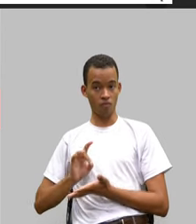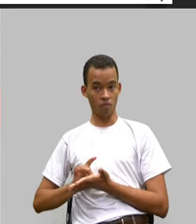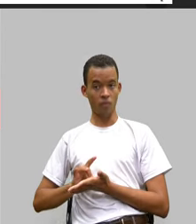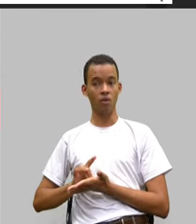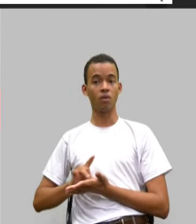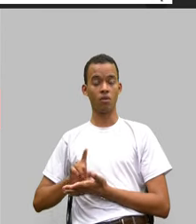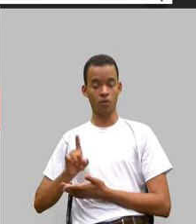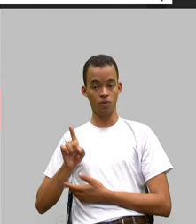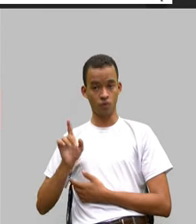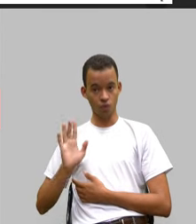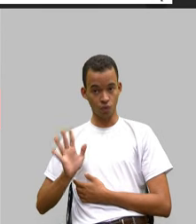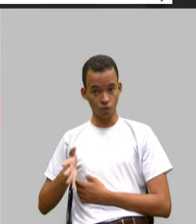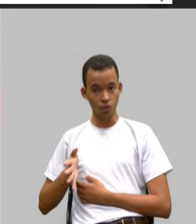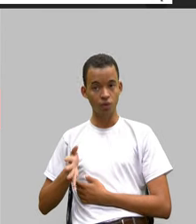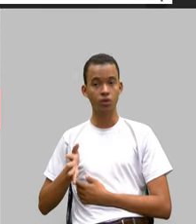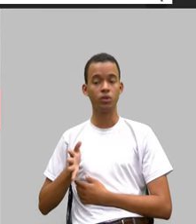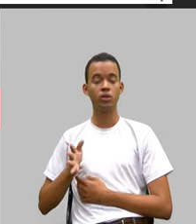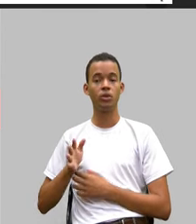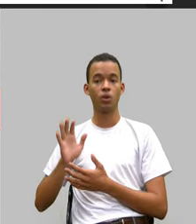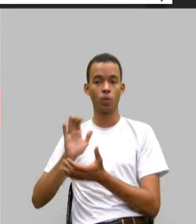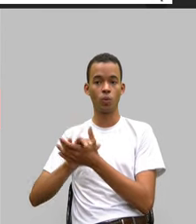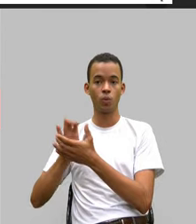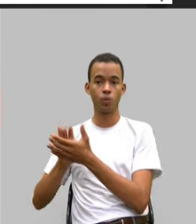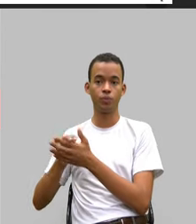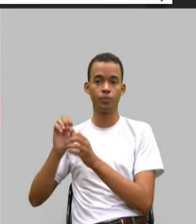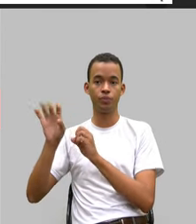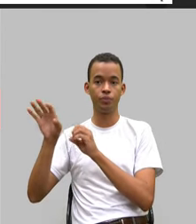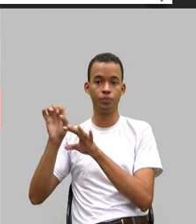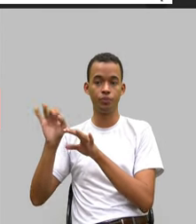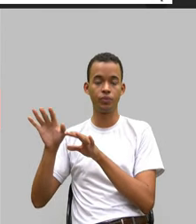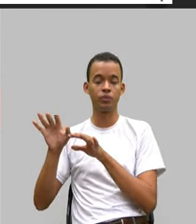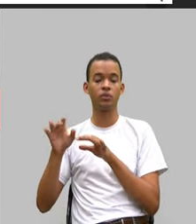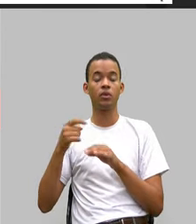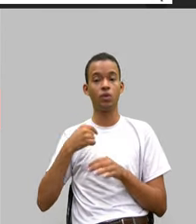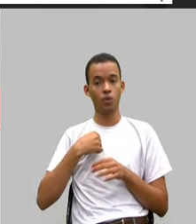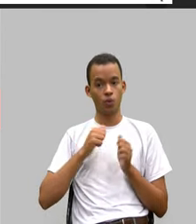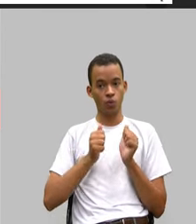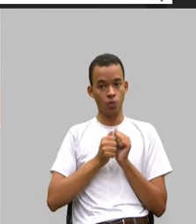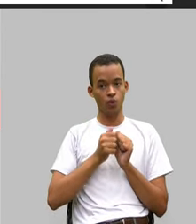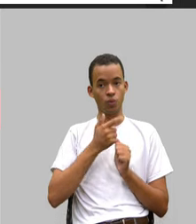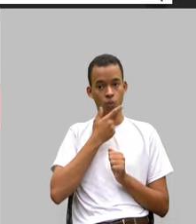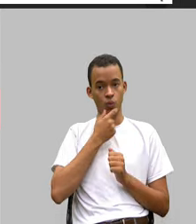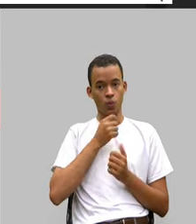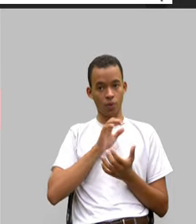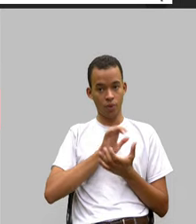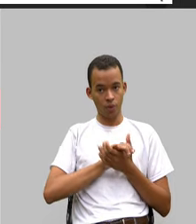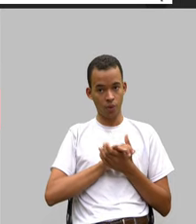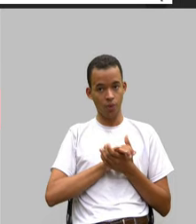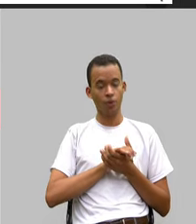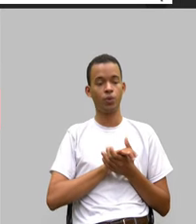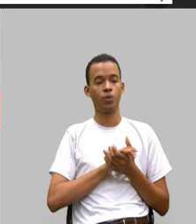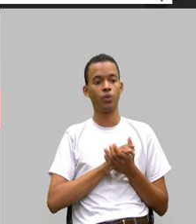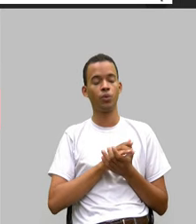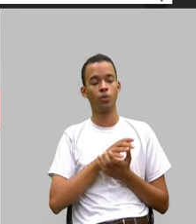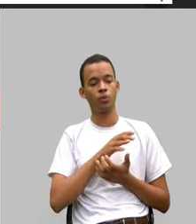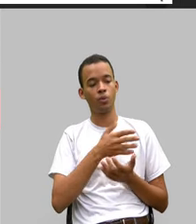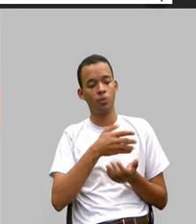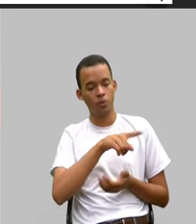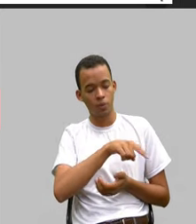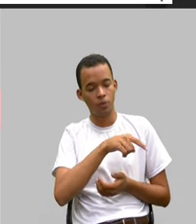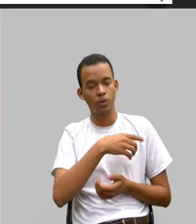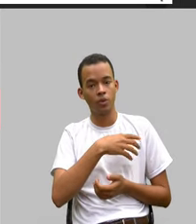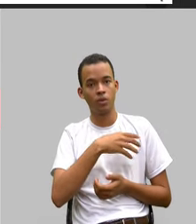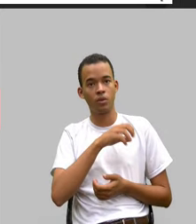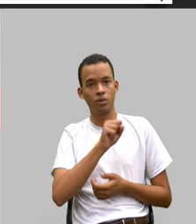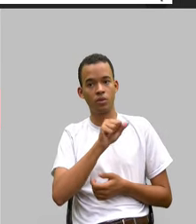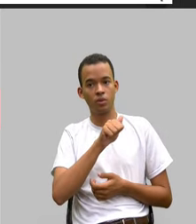eu e o meu esposo em casa eu levei o Samuel imediatamente para um hospital porque